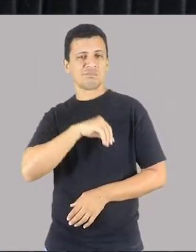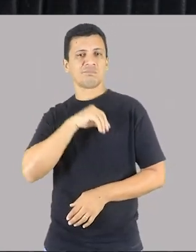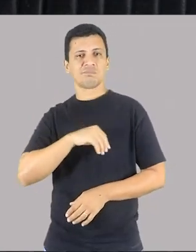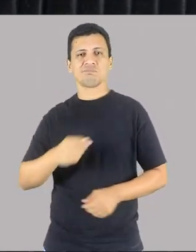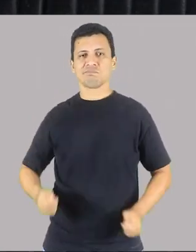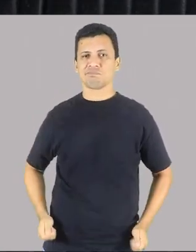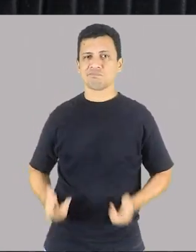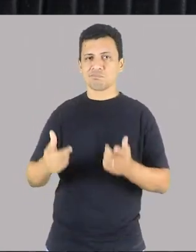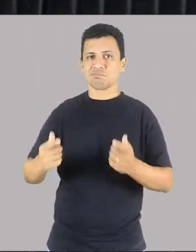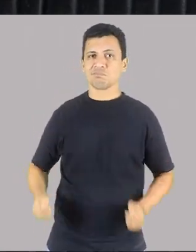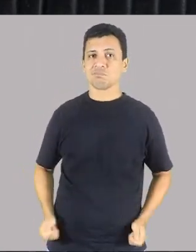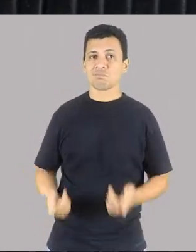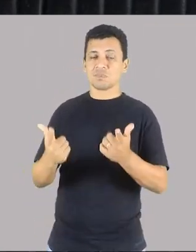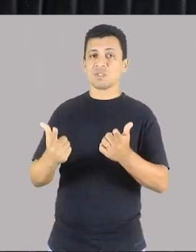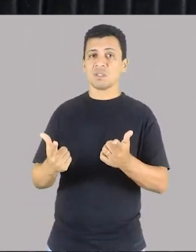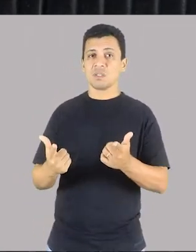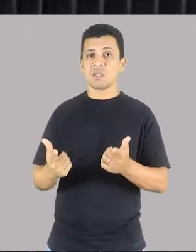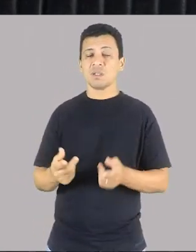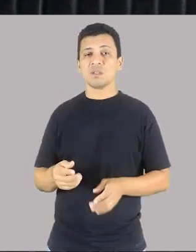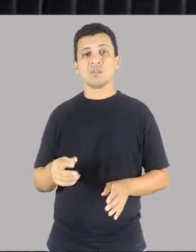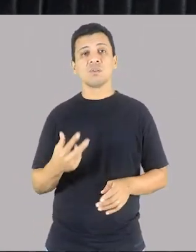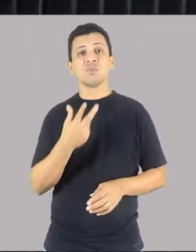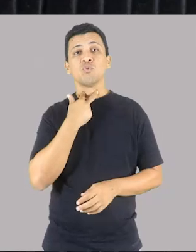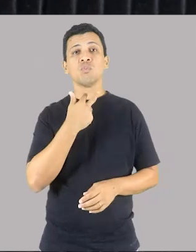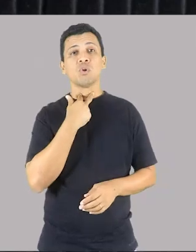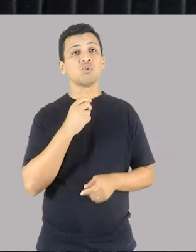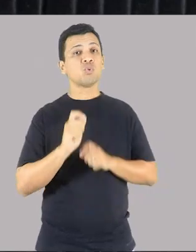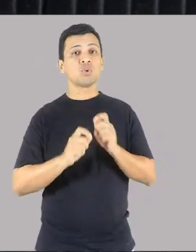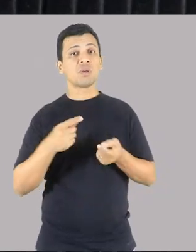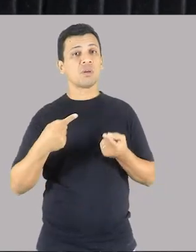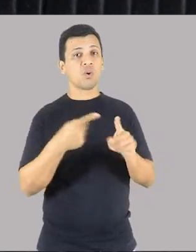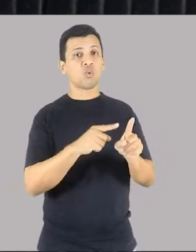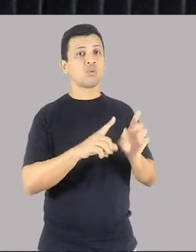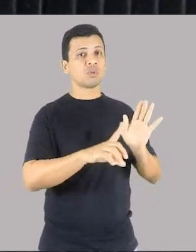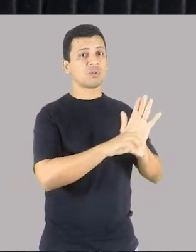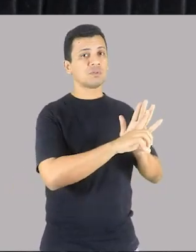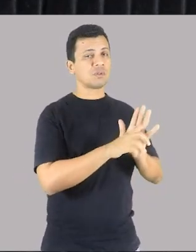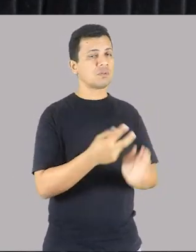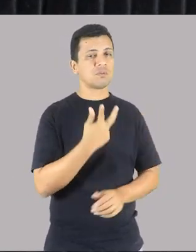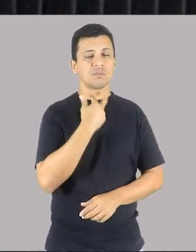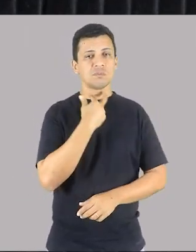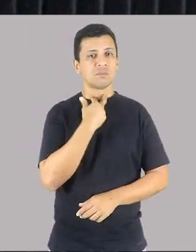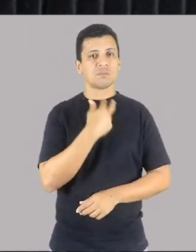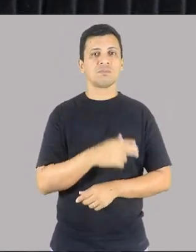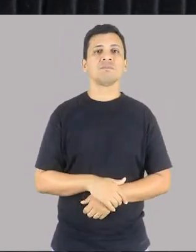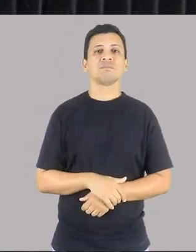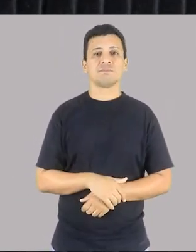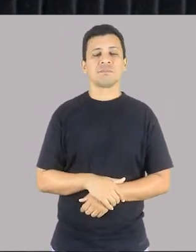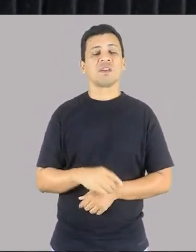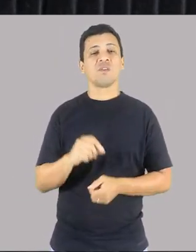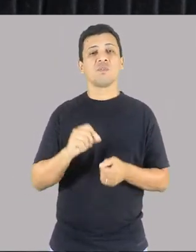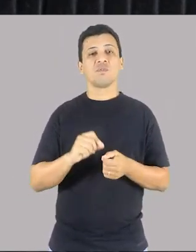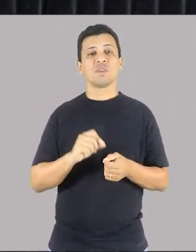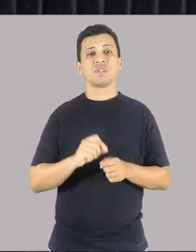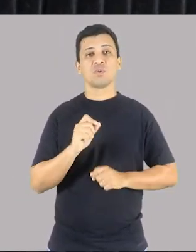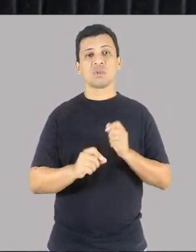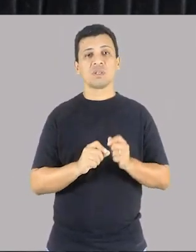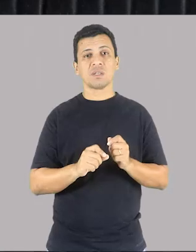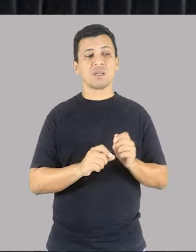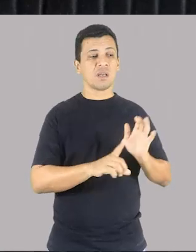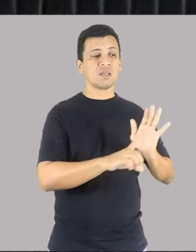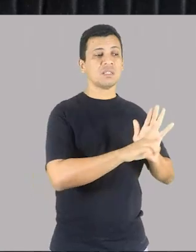que é conveniente, ou seja, que lhe é conveniente, ou seja, há uma liberdade grande na sua atuação.